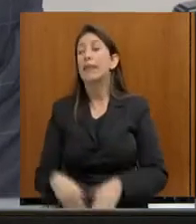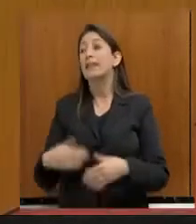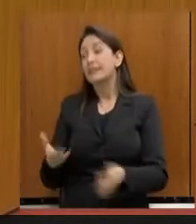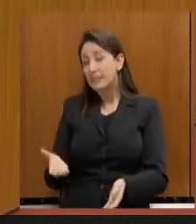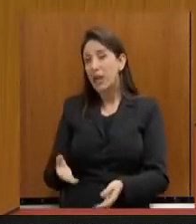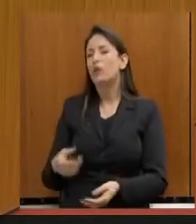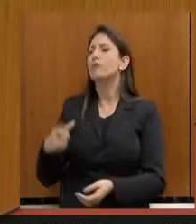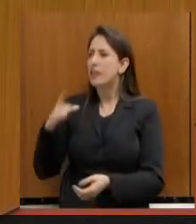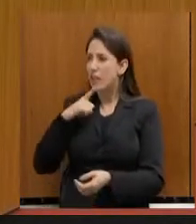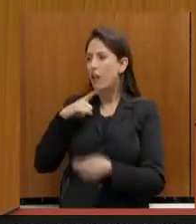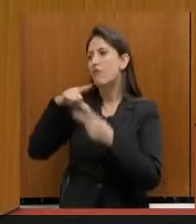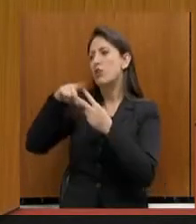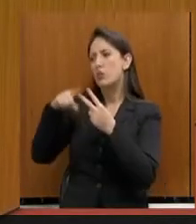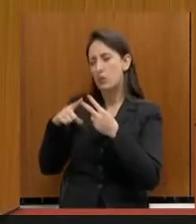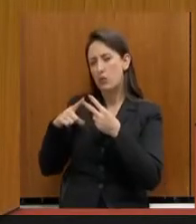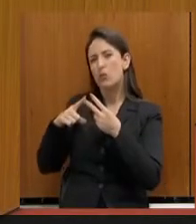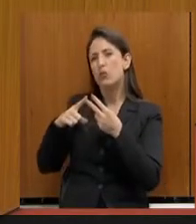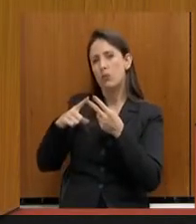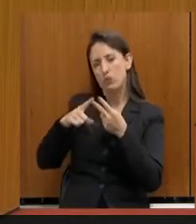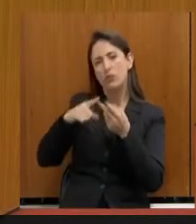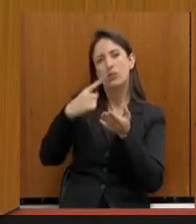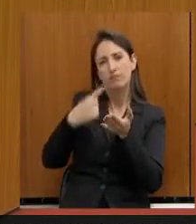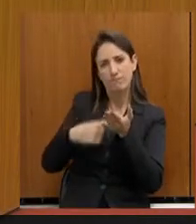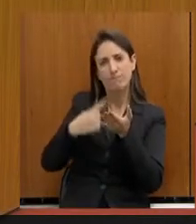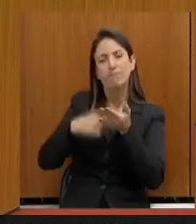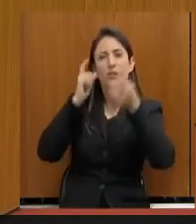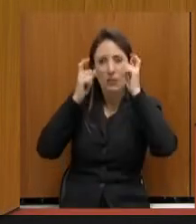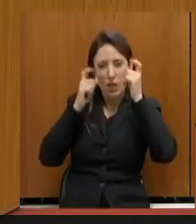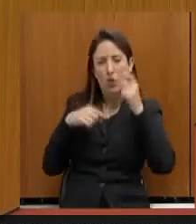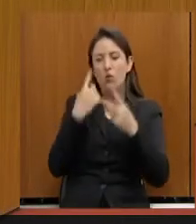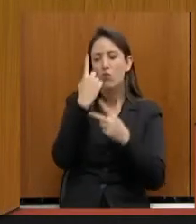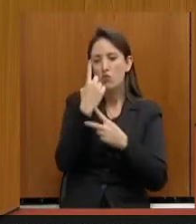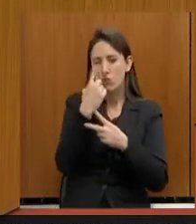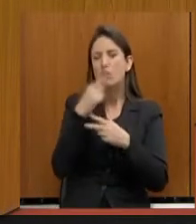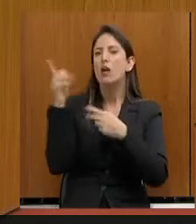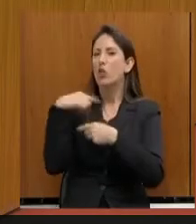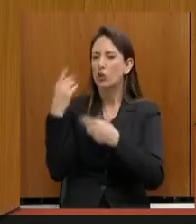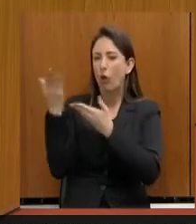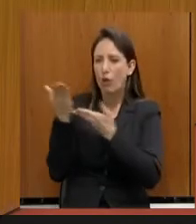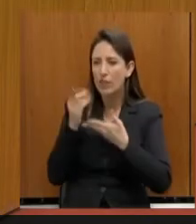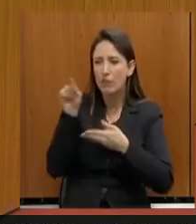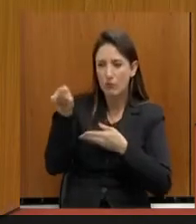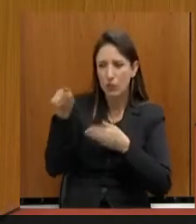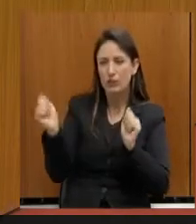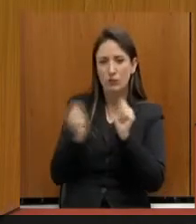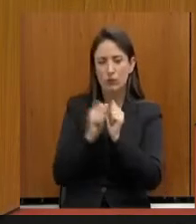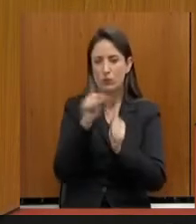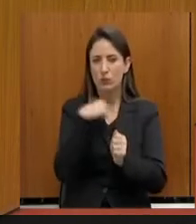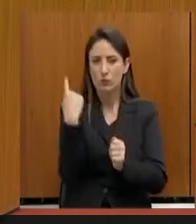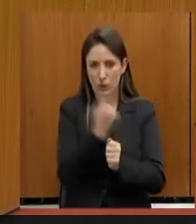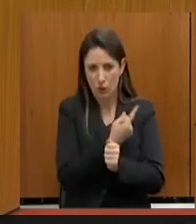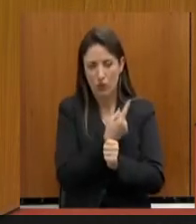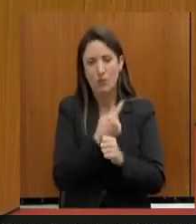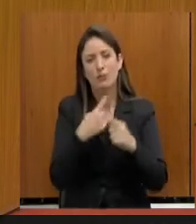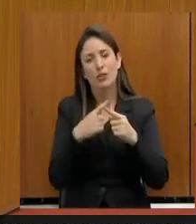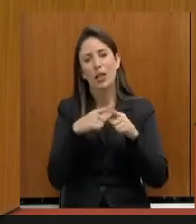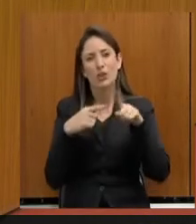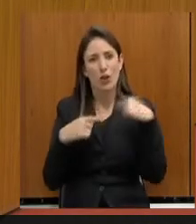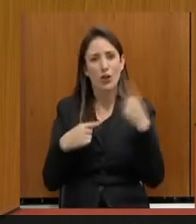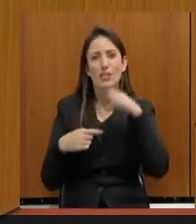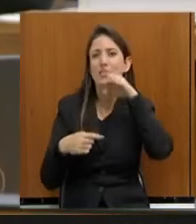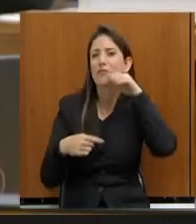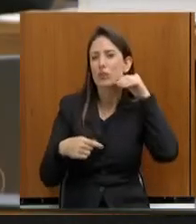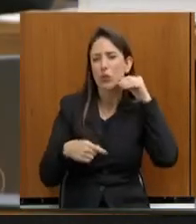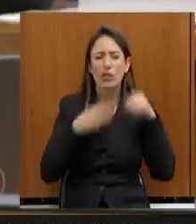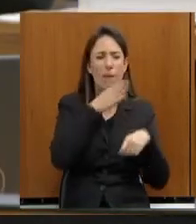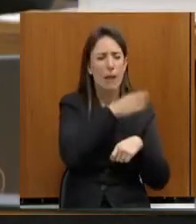agendas né Deputado uma delas se você tiver oportunidade a nosso convite de estar junto conosco continuasse servidores estamos rodando todas